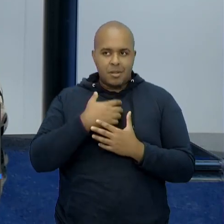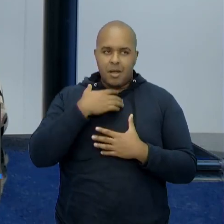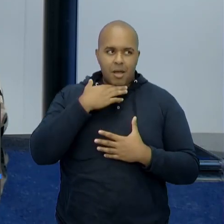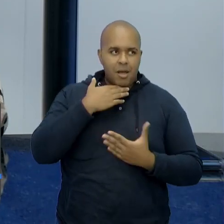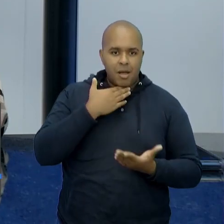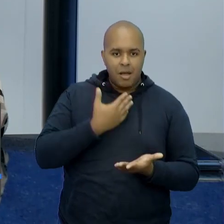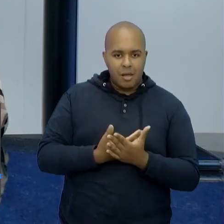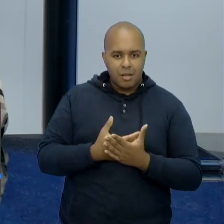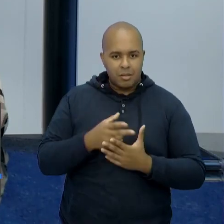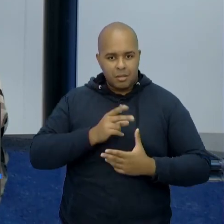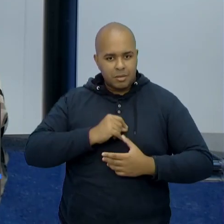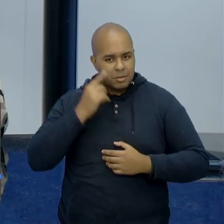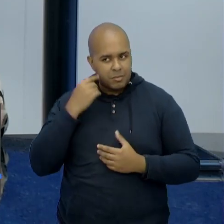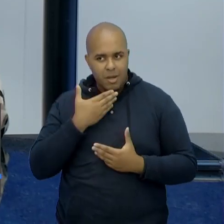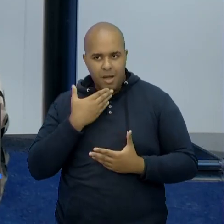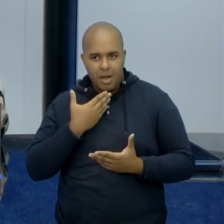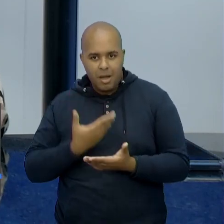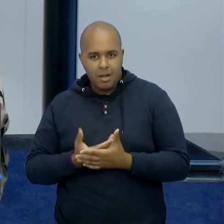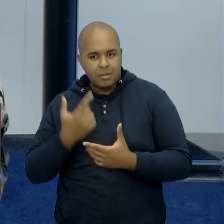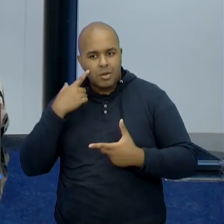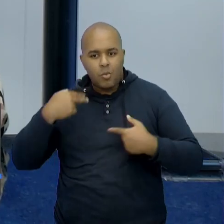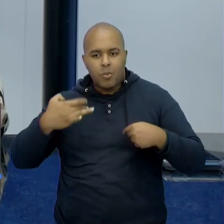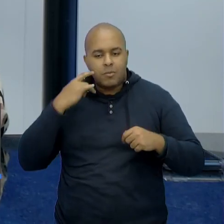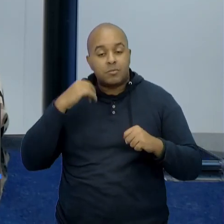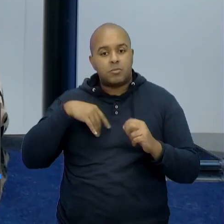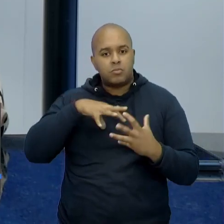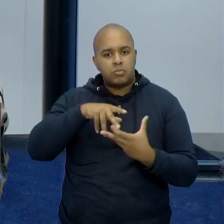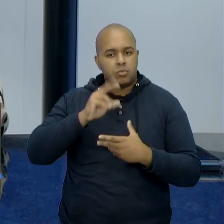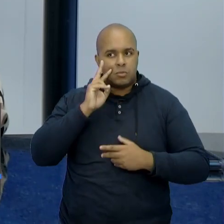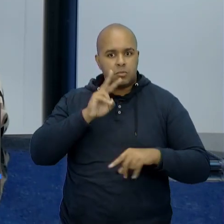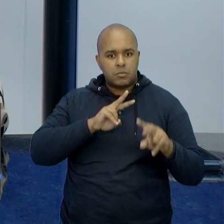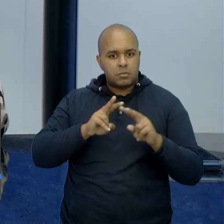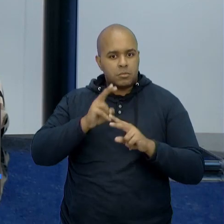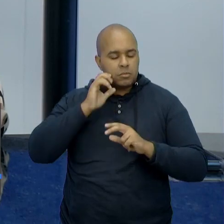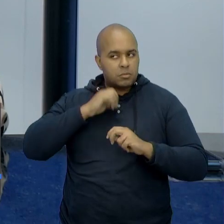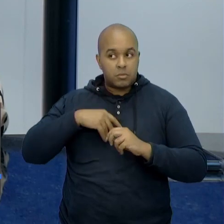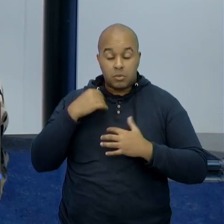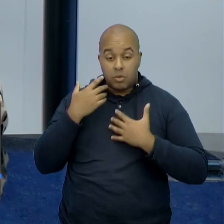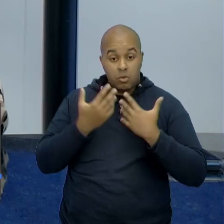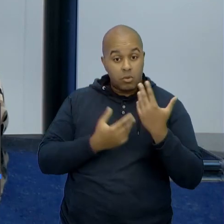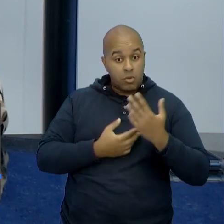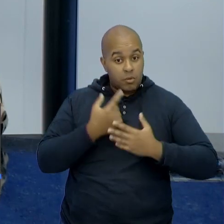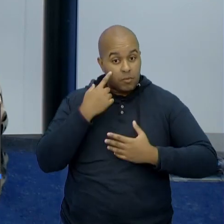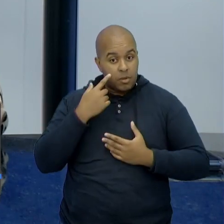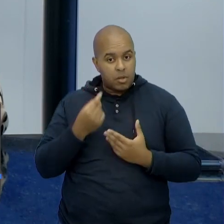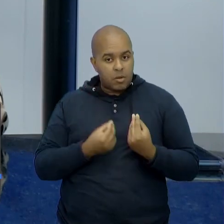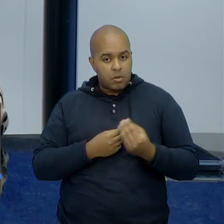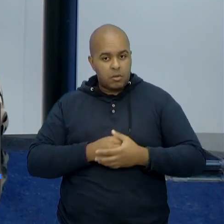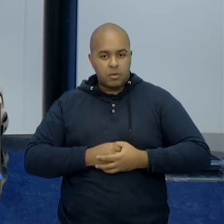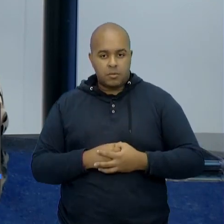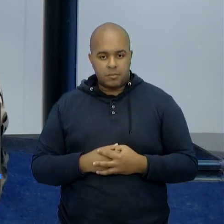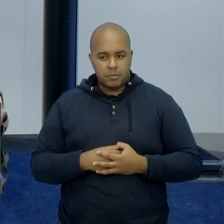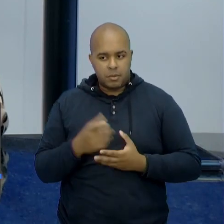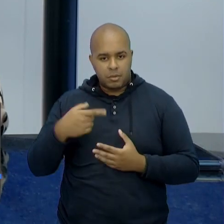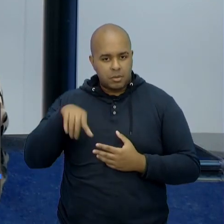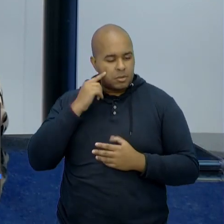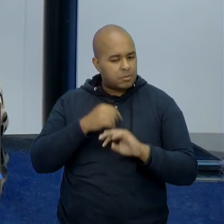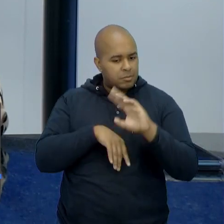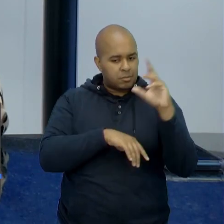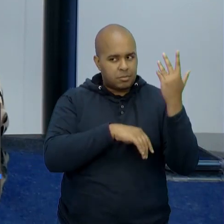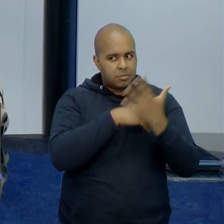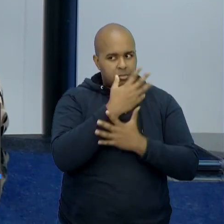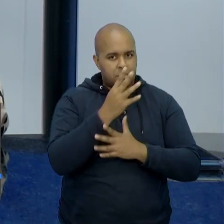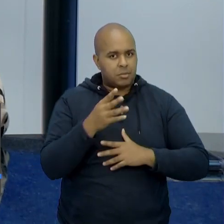Todo mundo fica assim, o mundo inteiro ficou alucinado com a nossa Amazônia